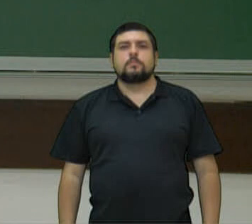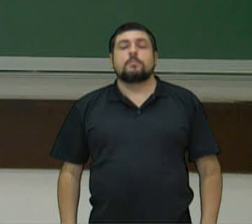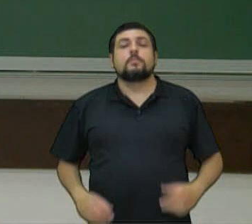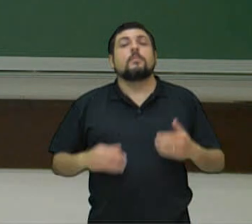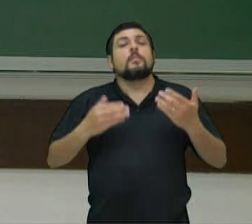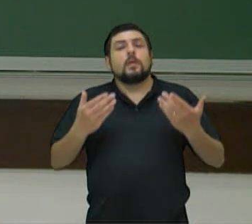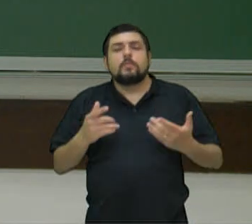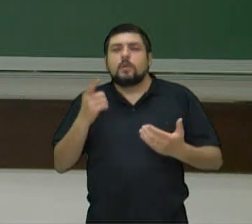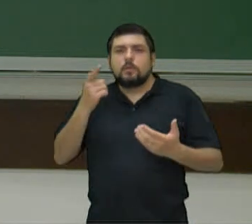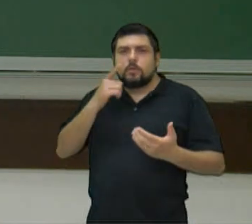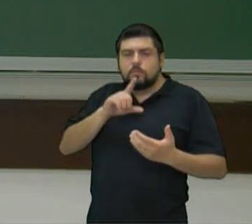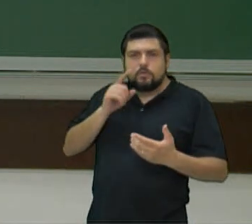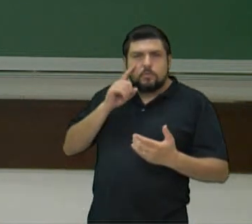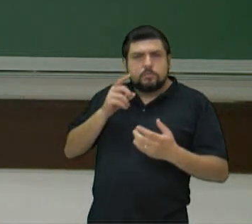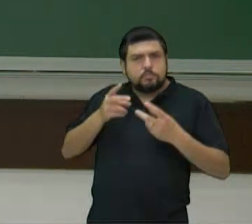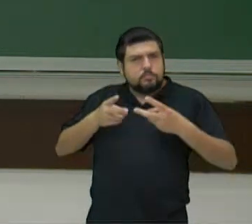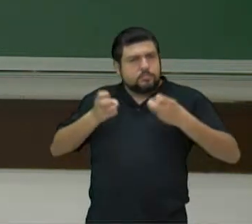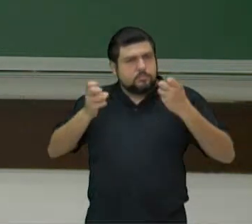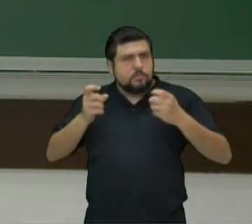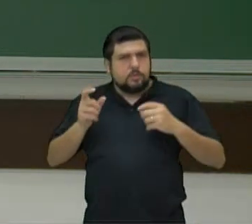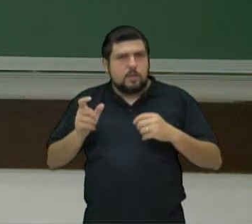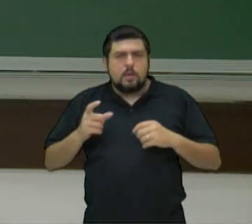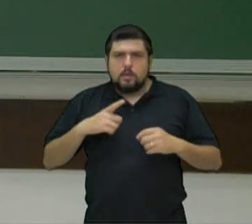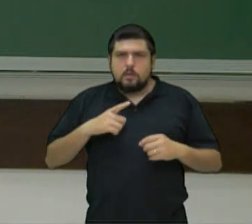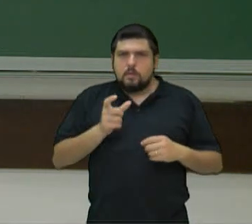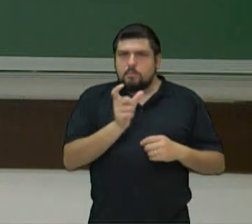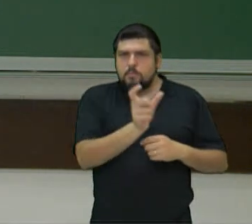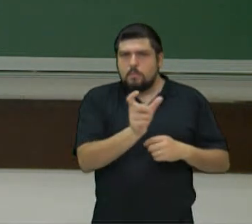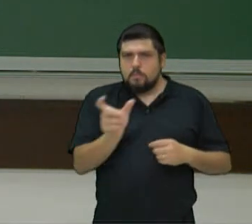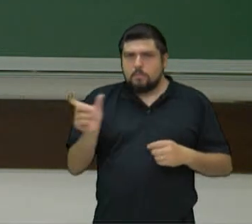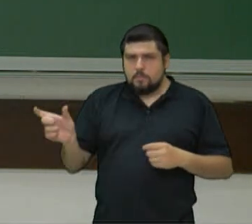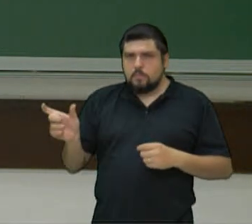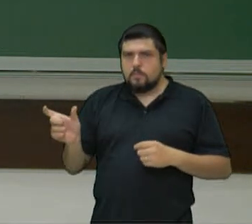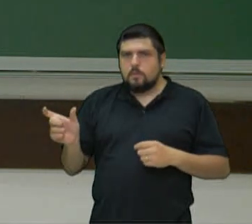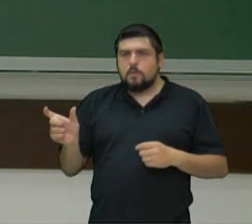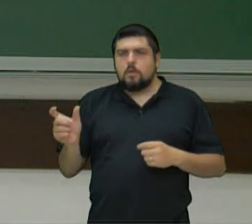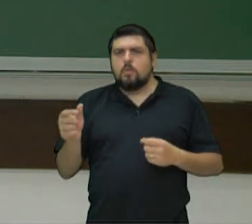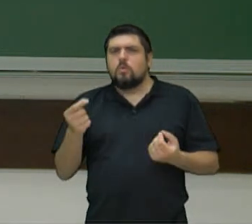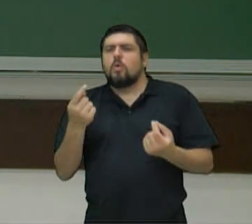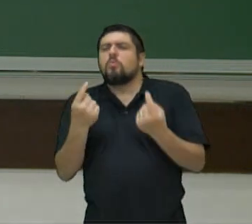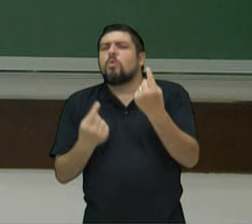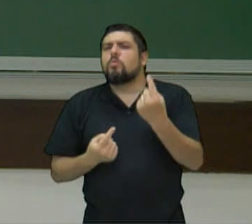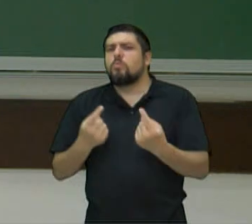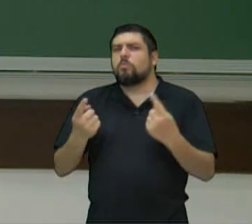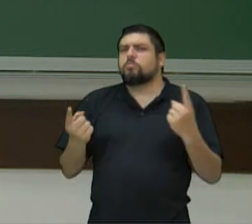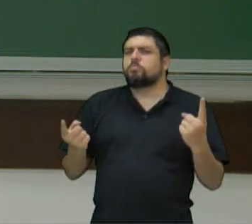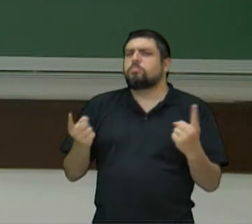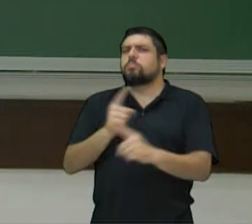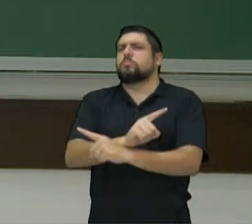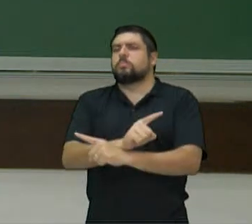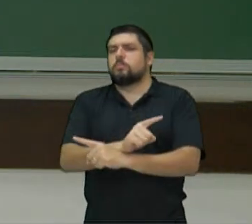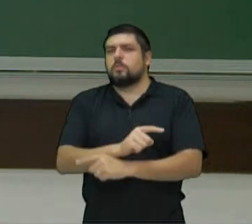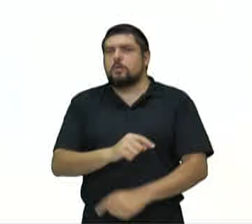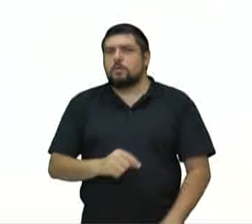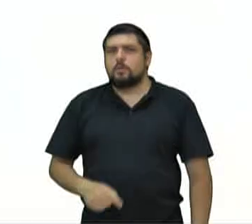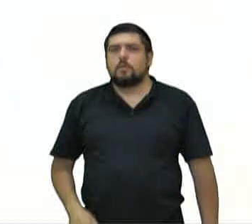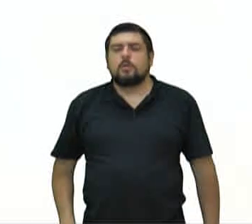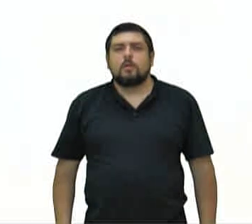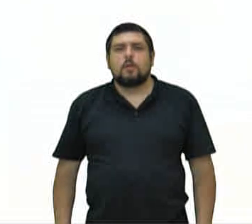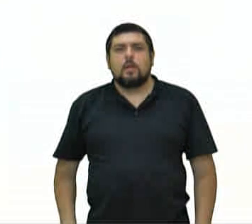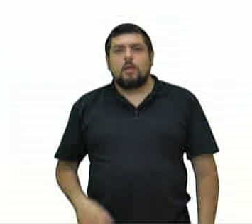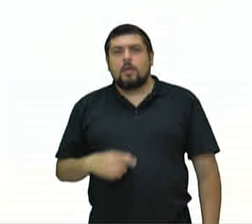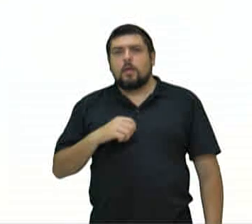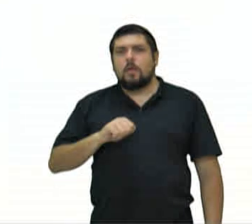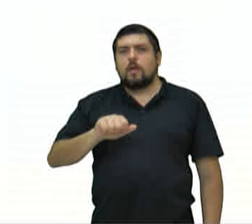aí, conseguiram identificar? Nós temos três. Quais delas, então, vão expressar contraste? Nós temos o